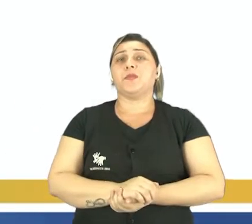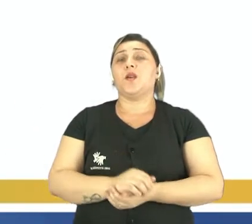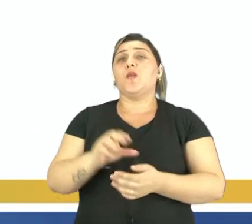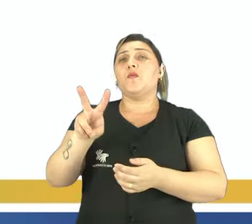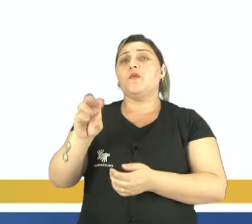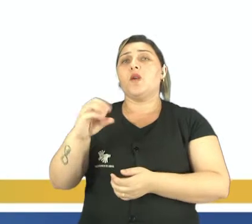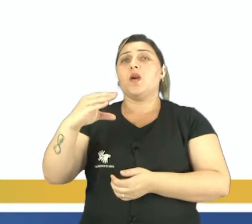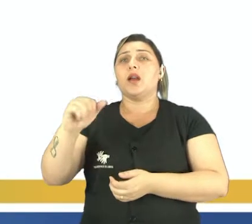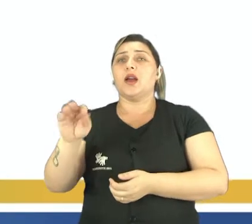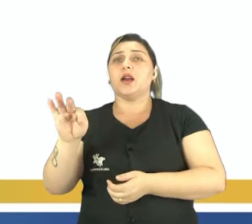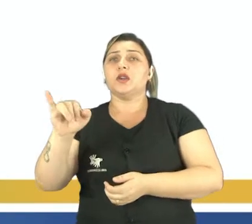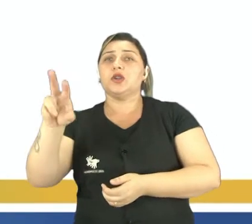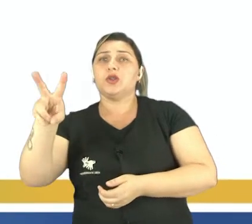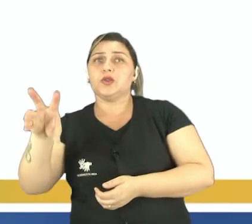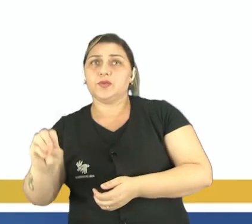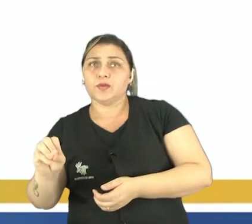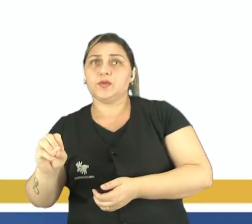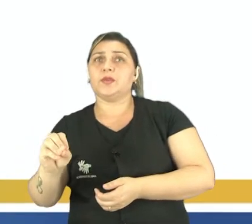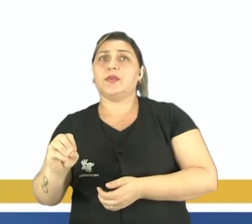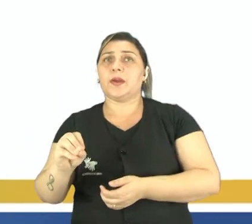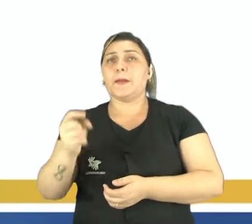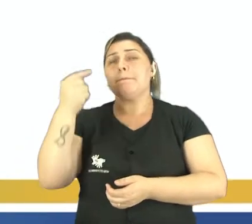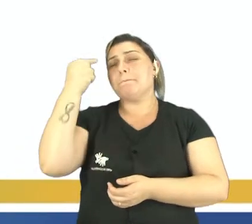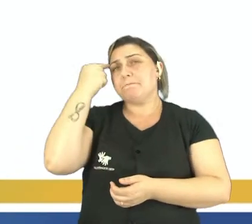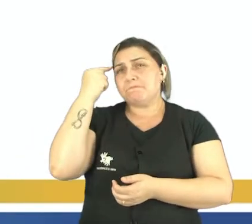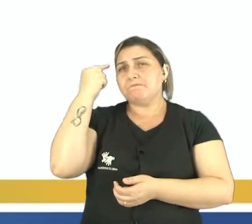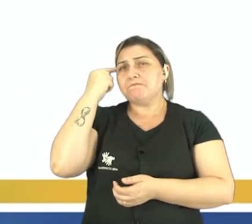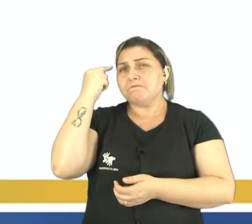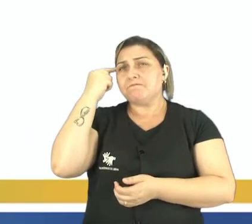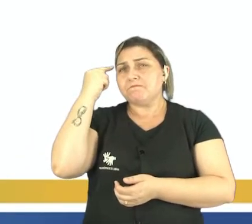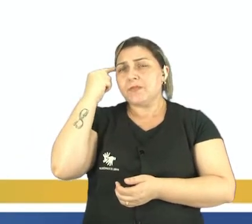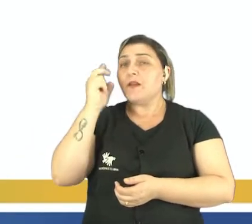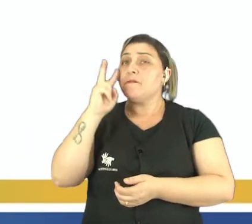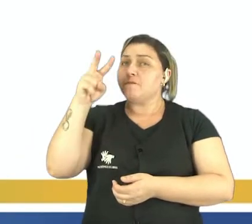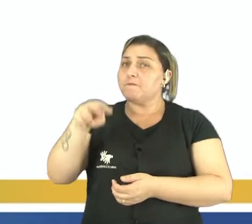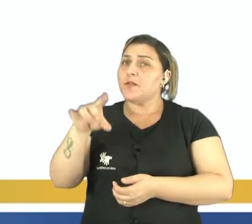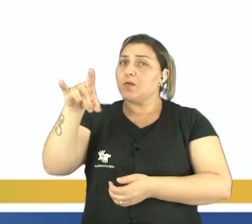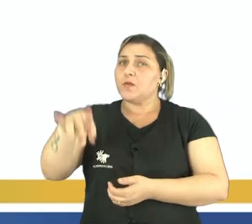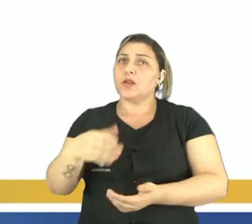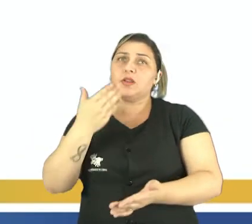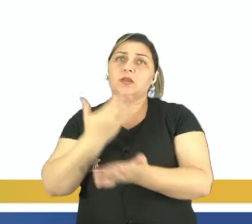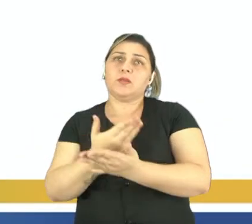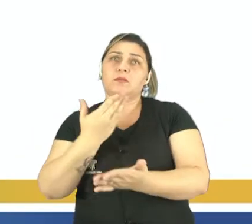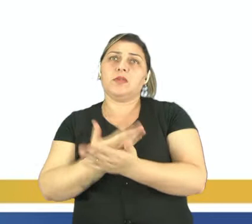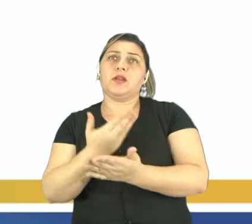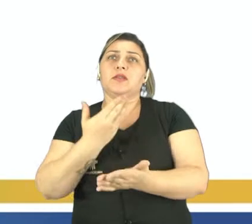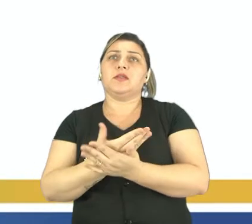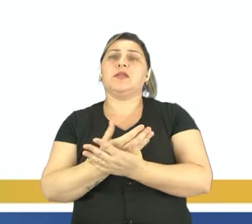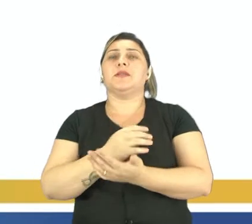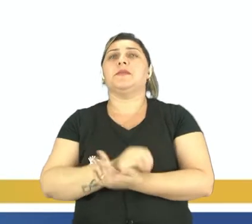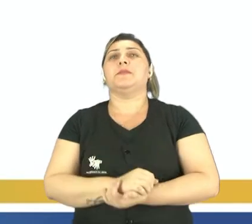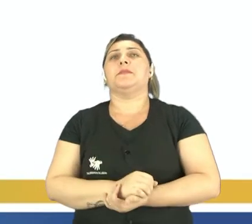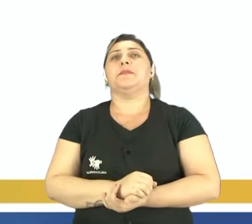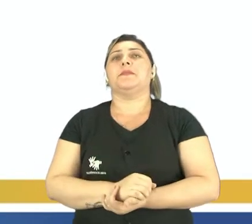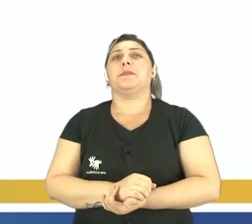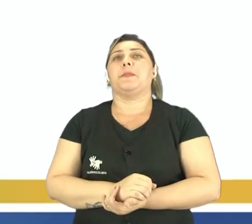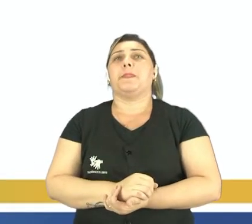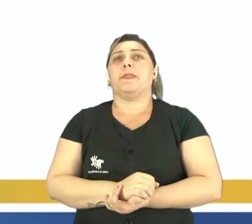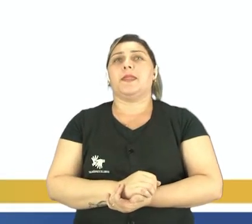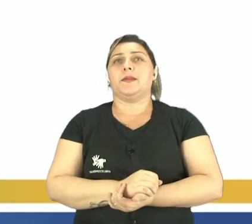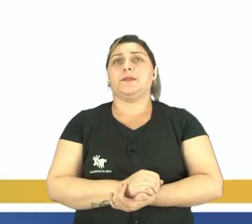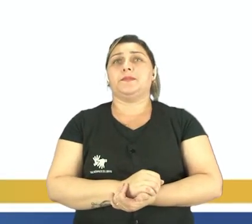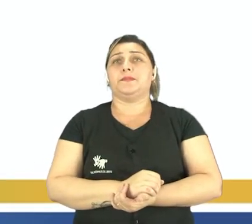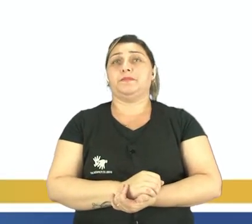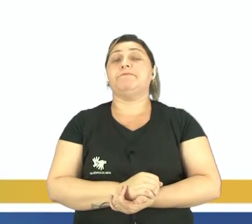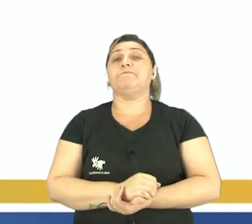O vocativo. Vocativo, para quem viu a última aula, uma aula muito interessante, é a pessoa